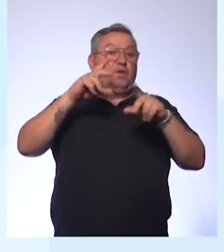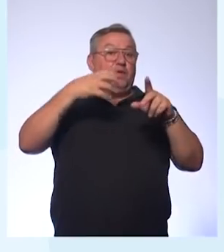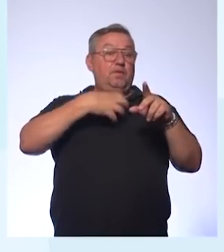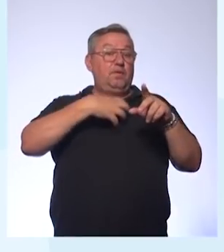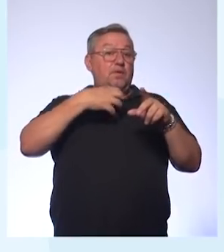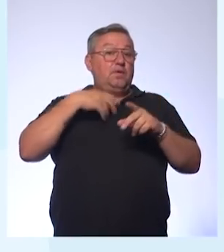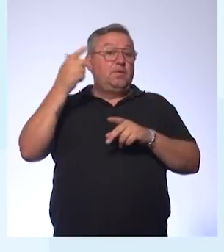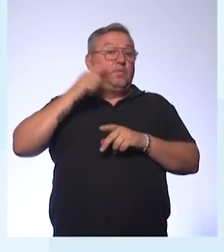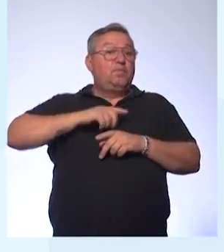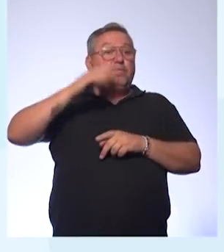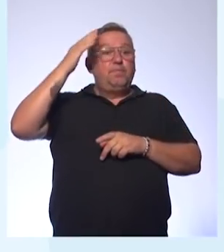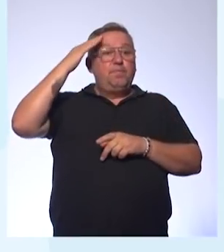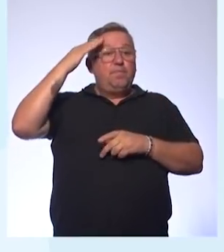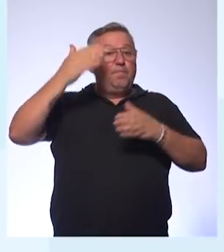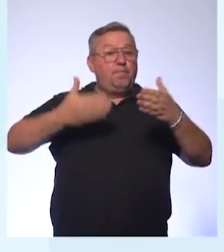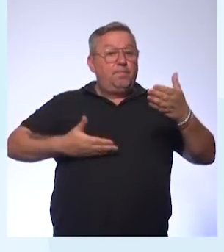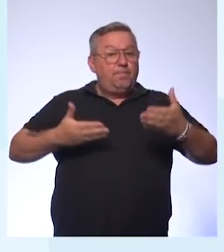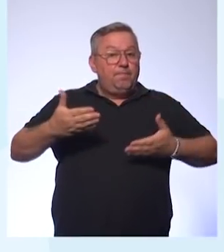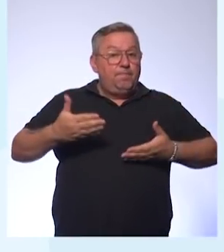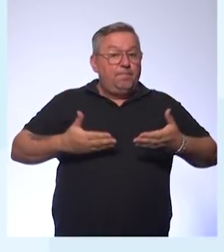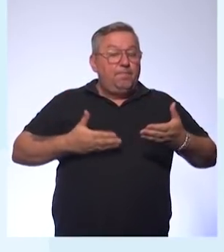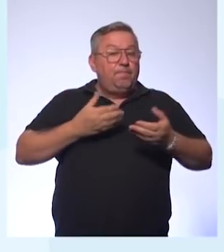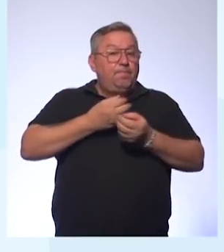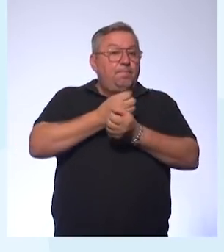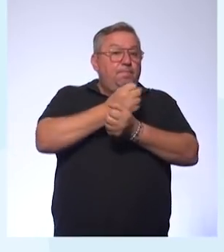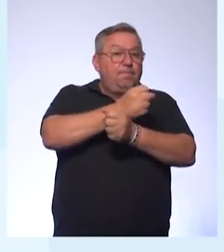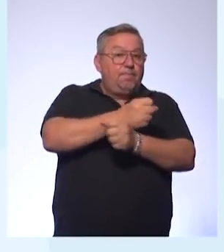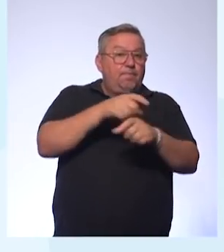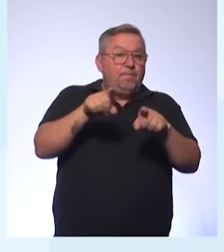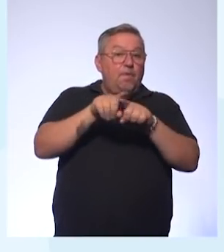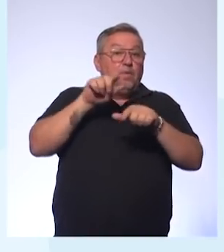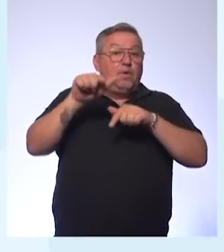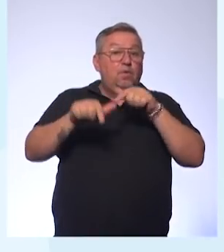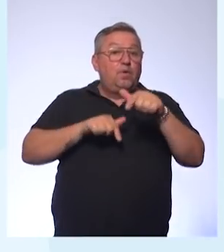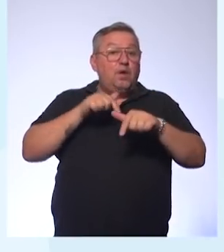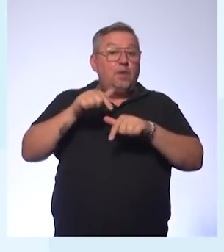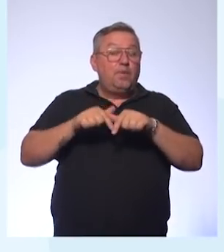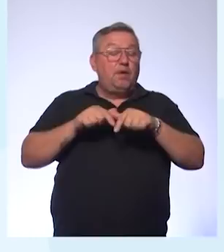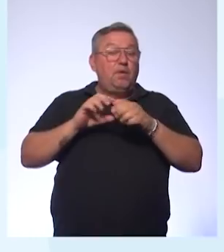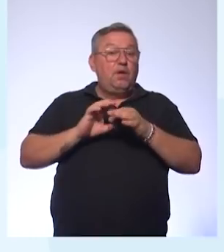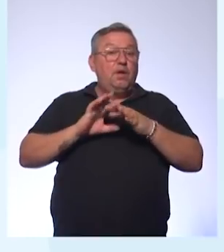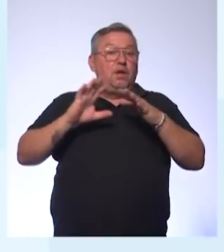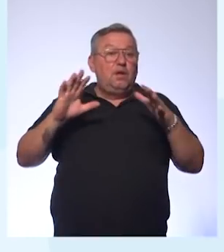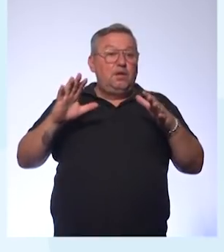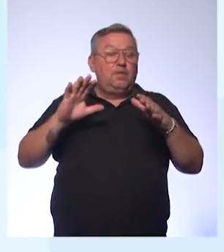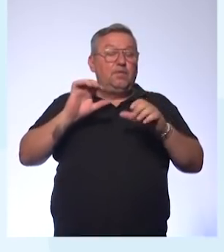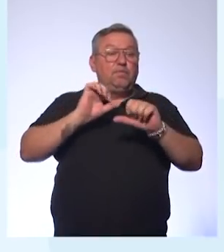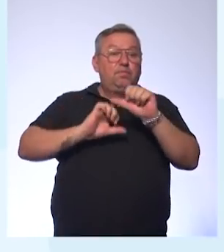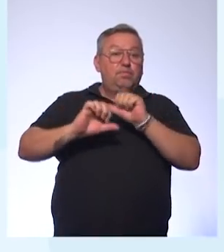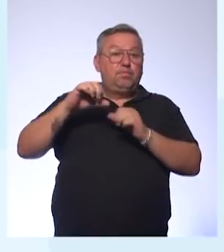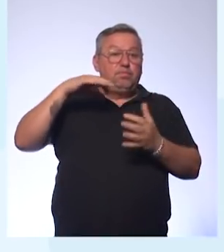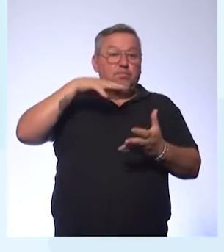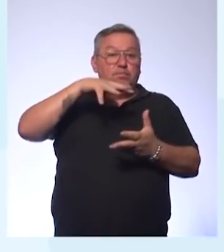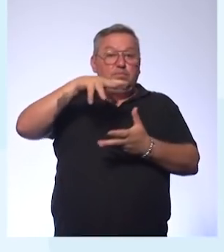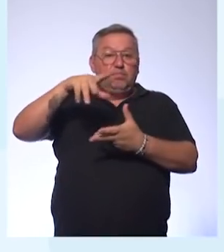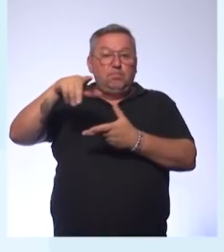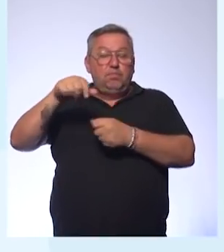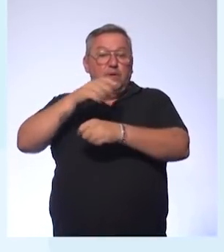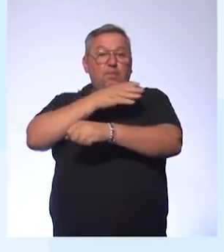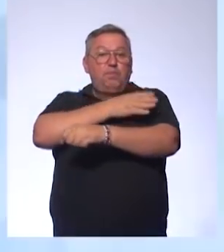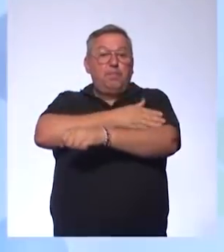de entendimento da servidão, da escravidão e do trabalho livre durante a passagem do mundo antigo para o mundo